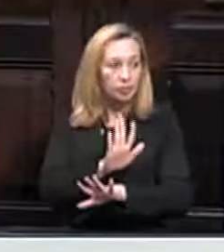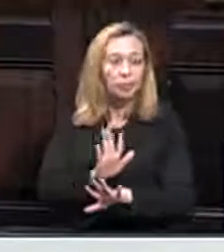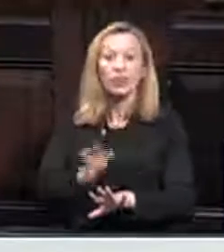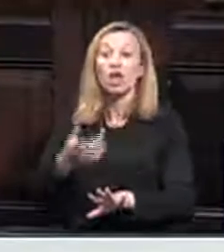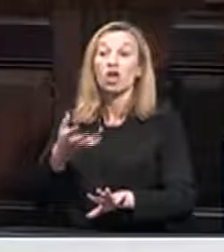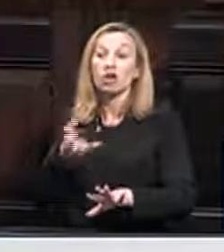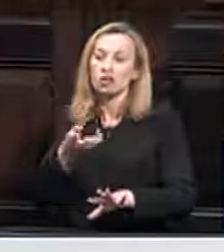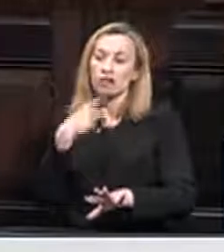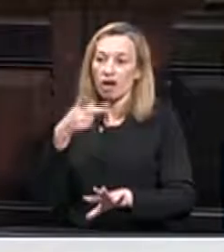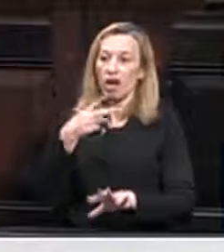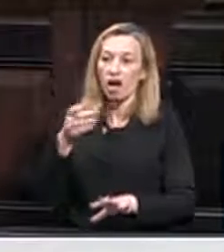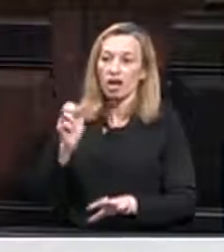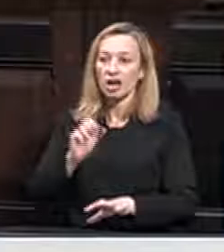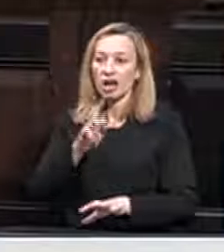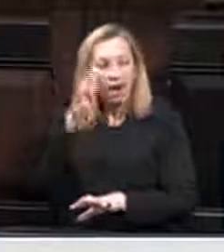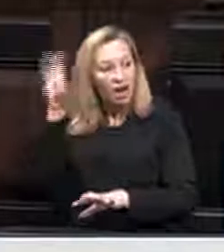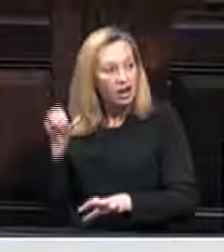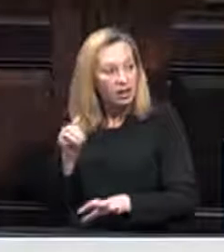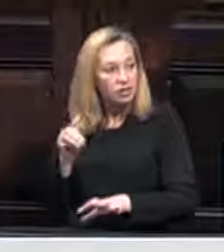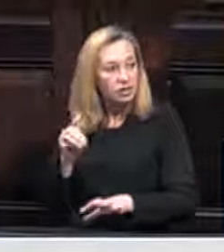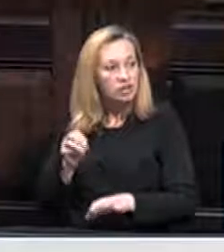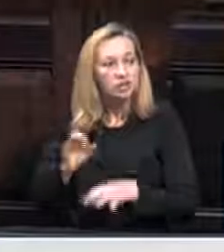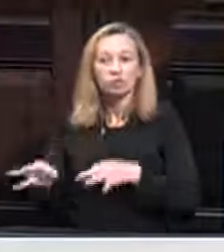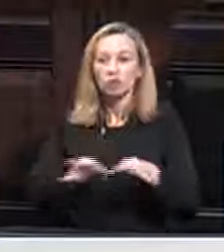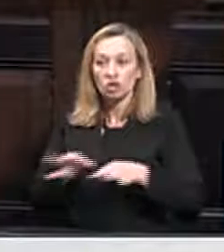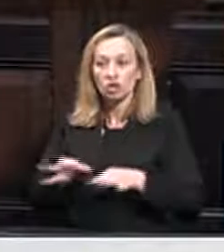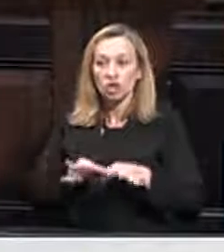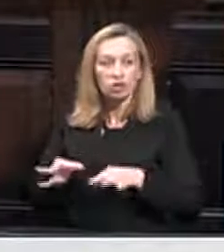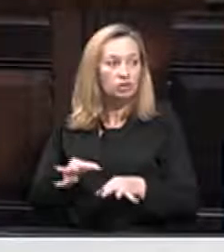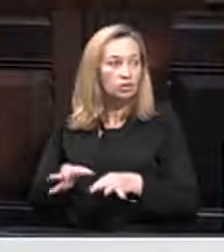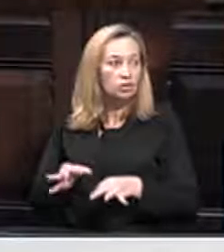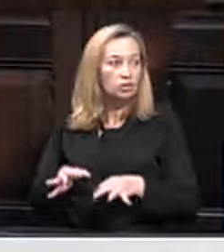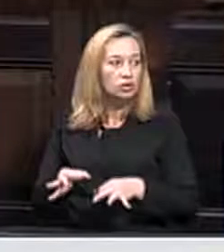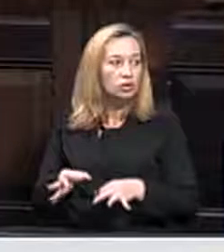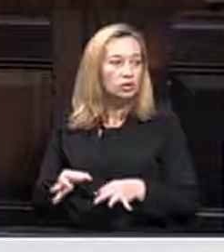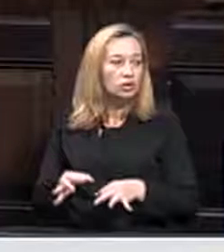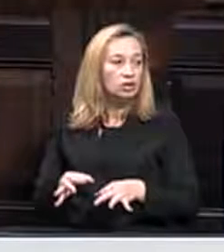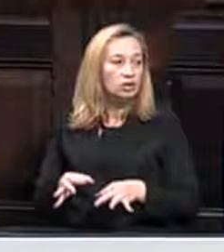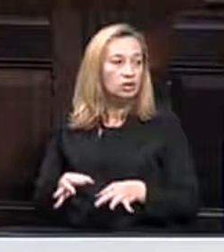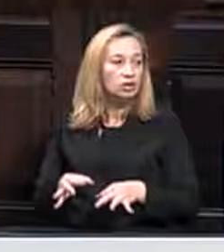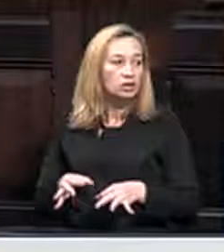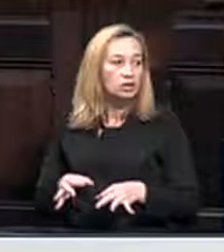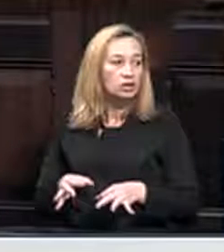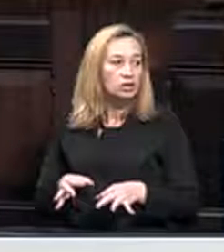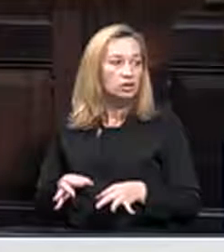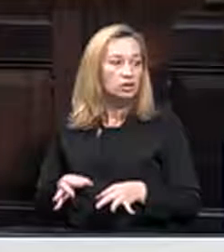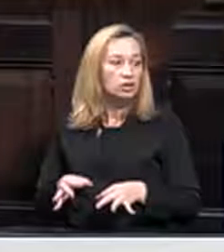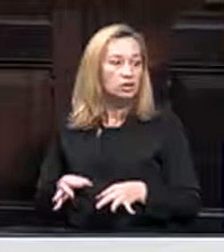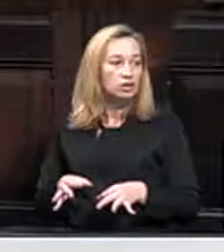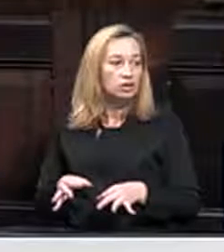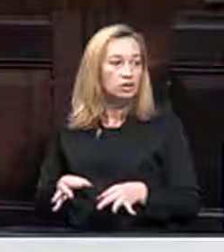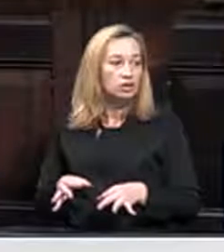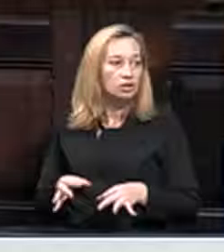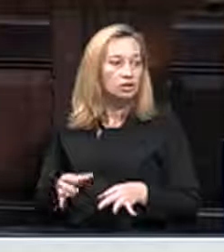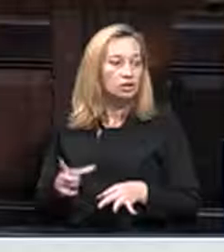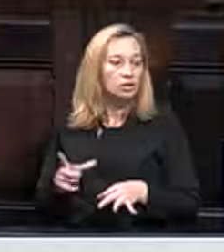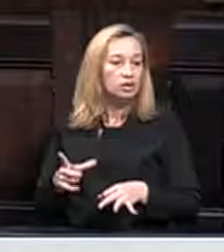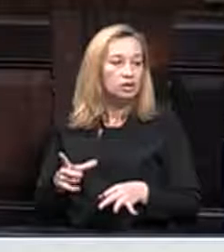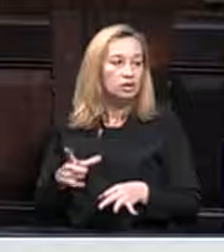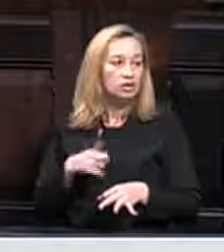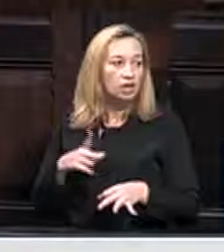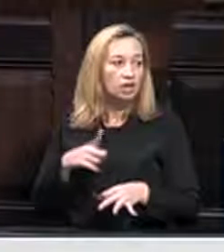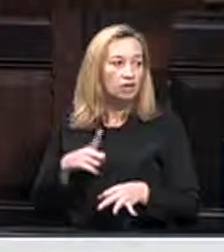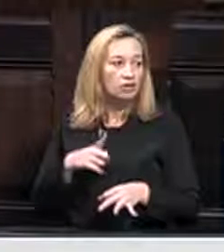projeto, ele teve a assessoria exatamente da instituição Geoteco